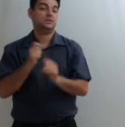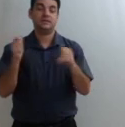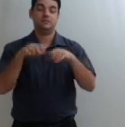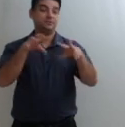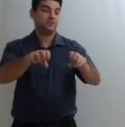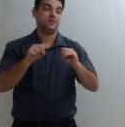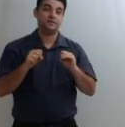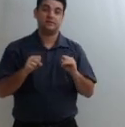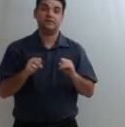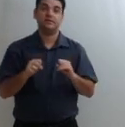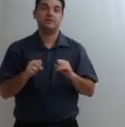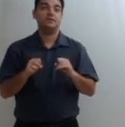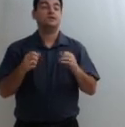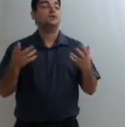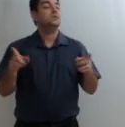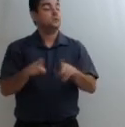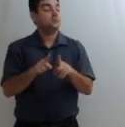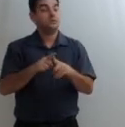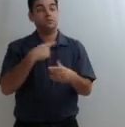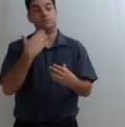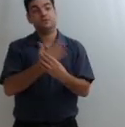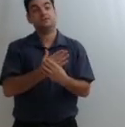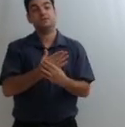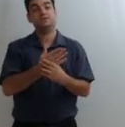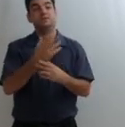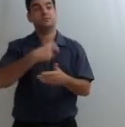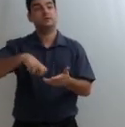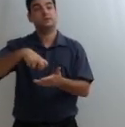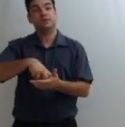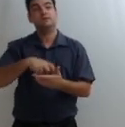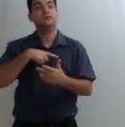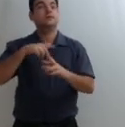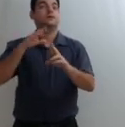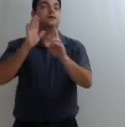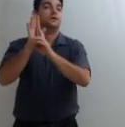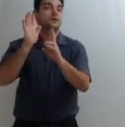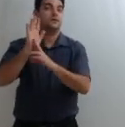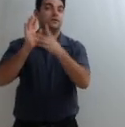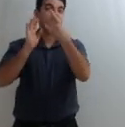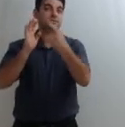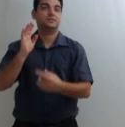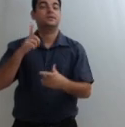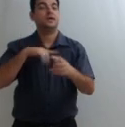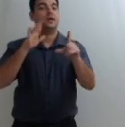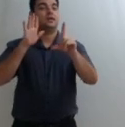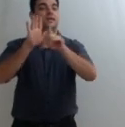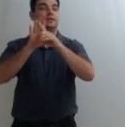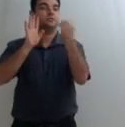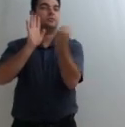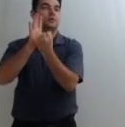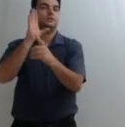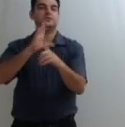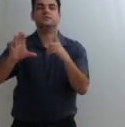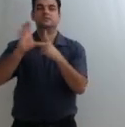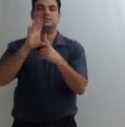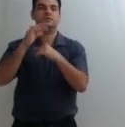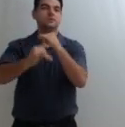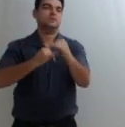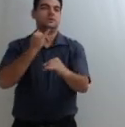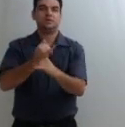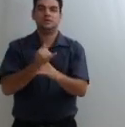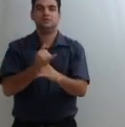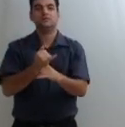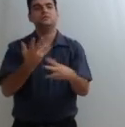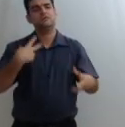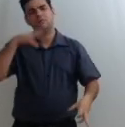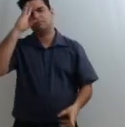processo penal as regulamentações trazidas pela Lei do Marco Civil de Internet, na compreensão já